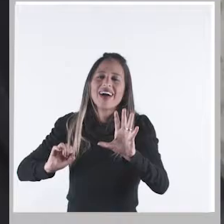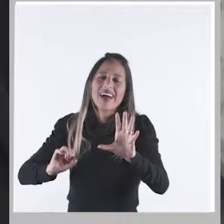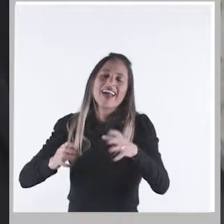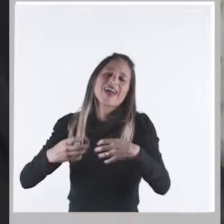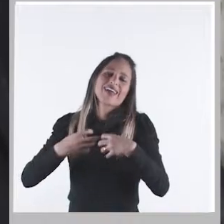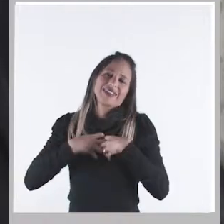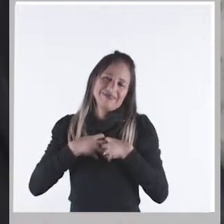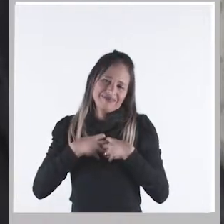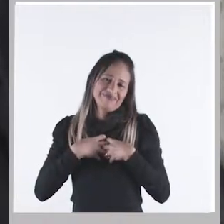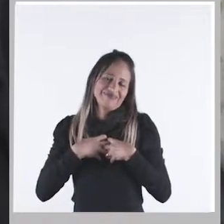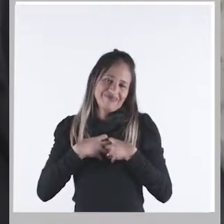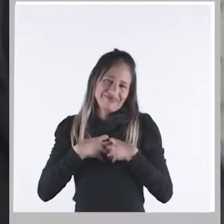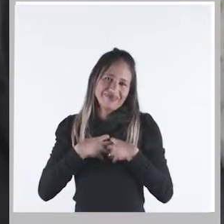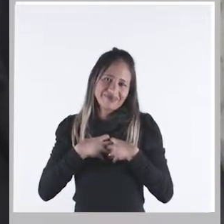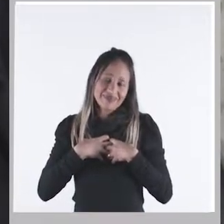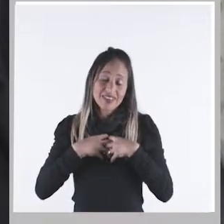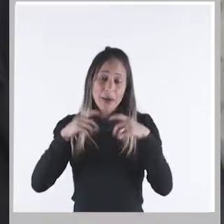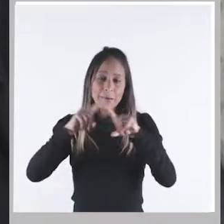humano.